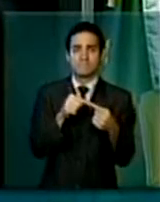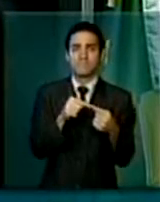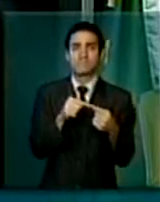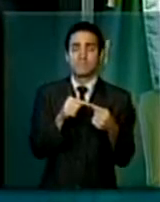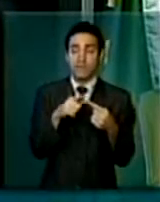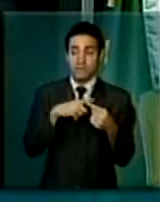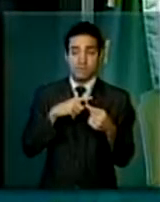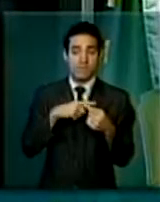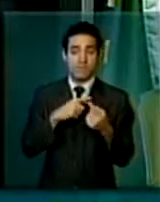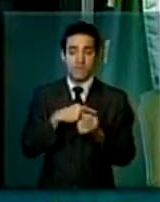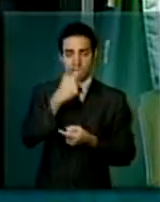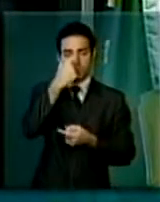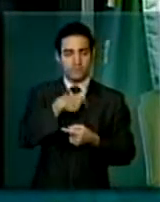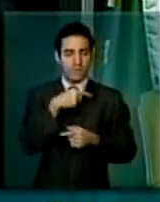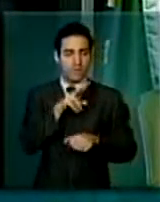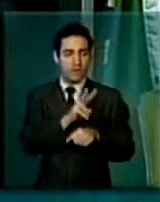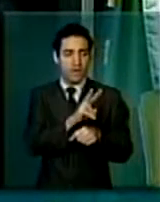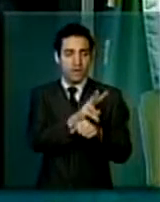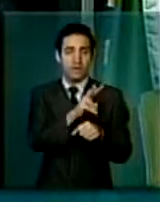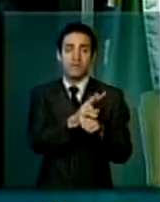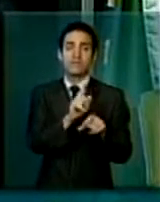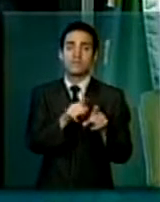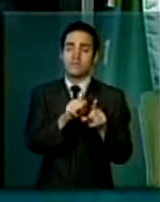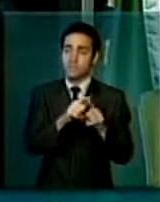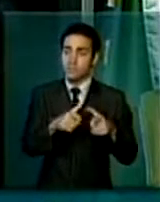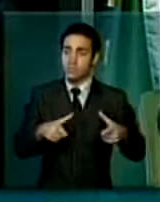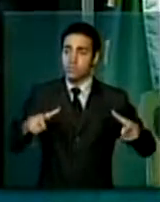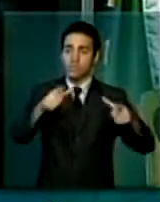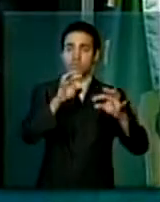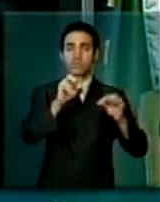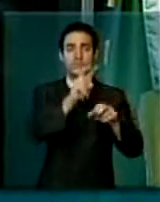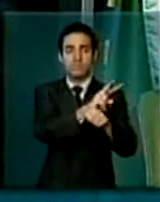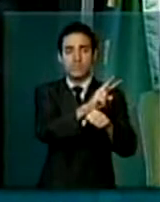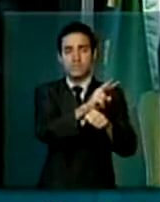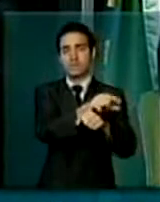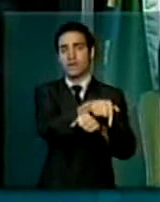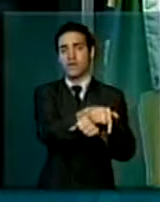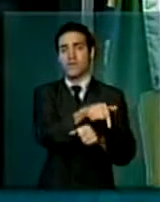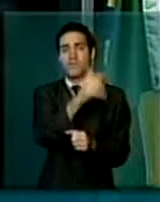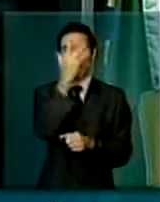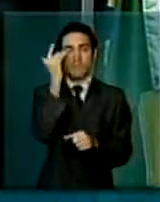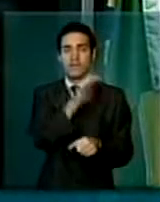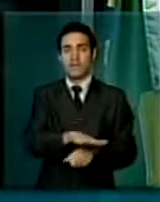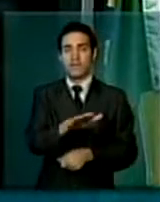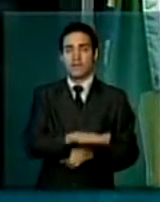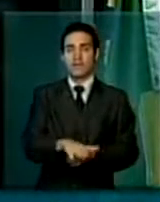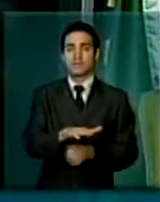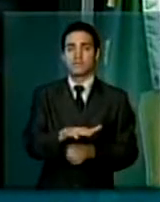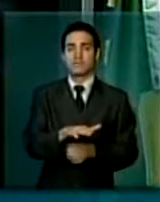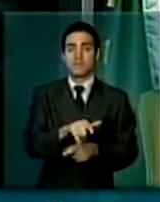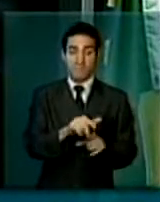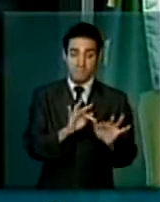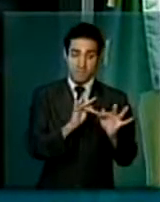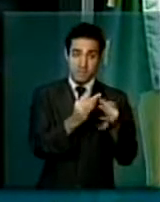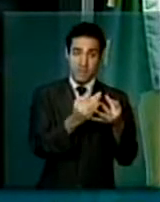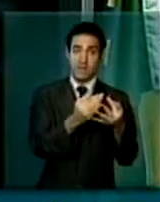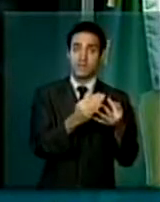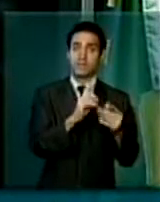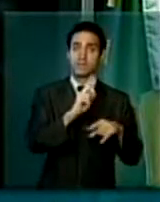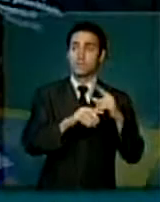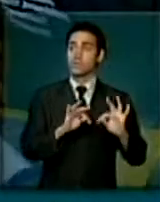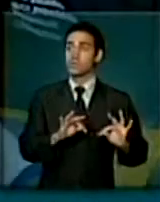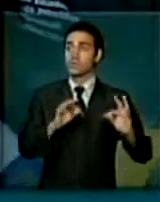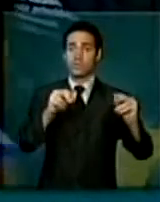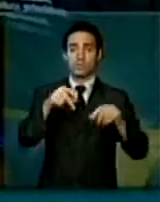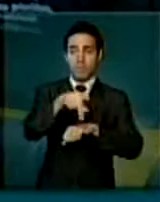afeições individuais, solidariedade coletiva, que passa da família a nação em que, enfim,